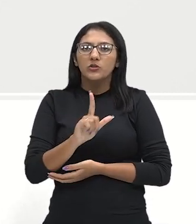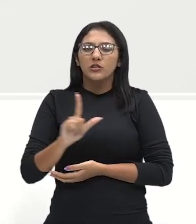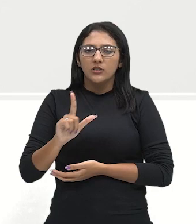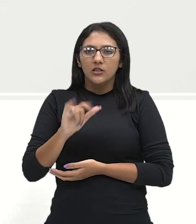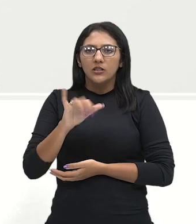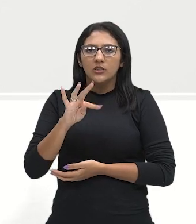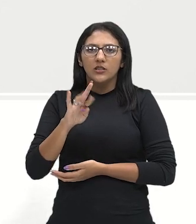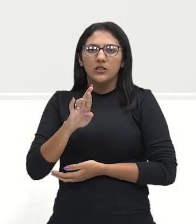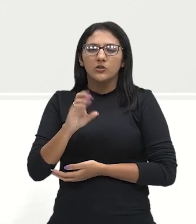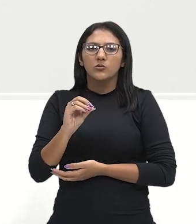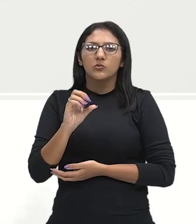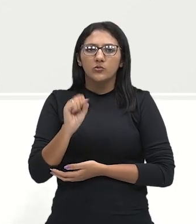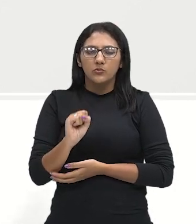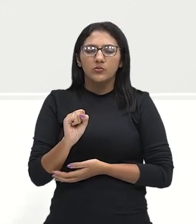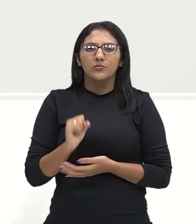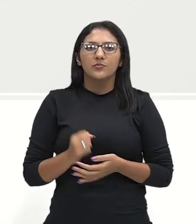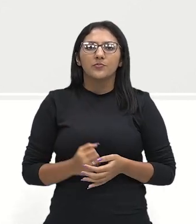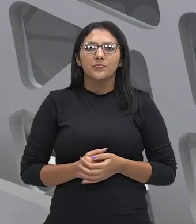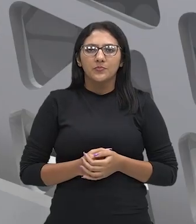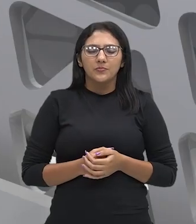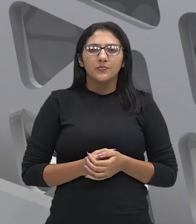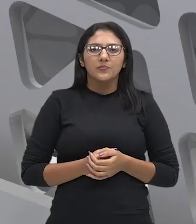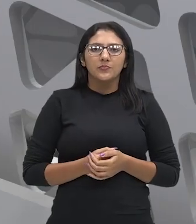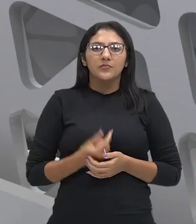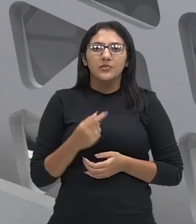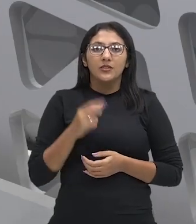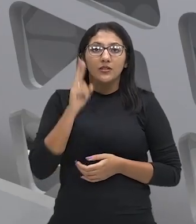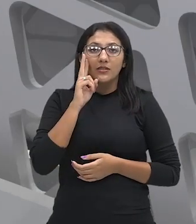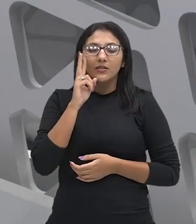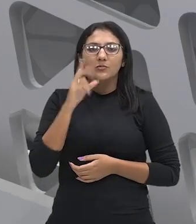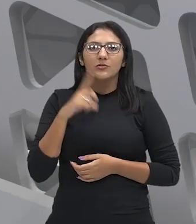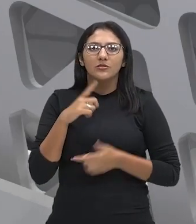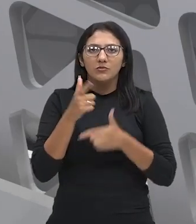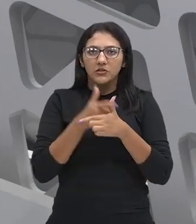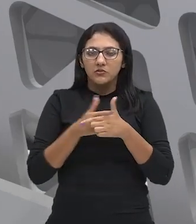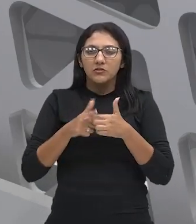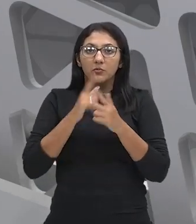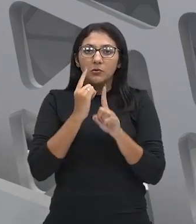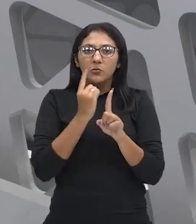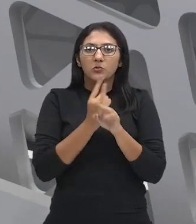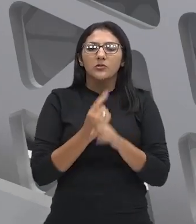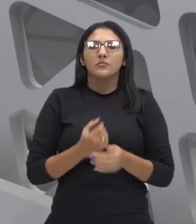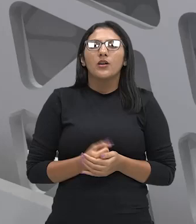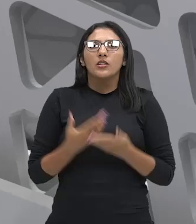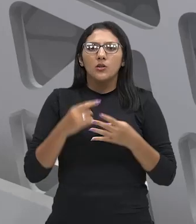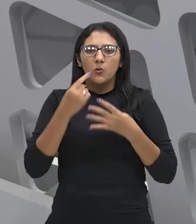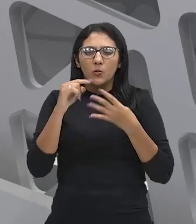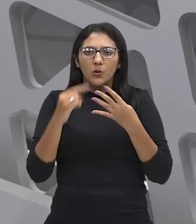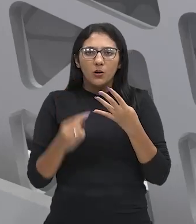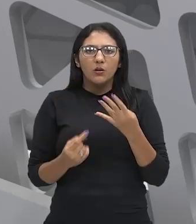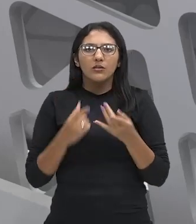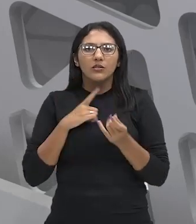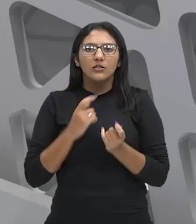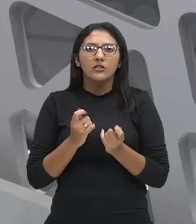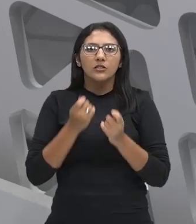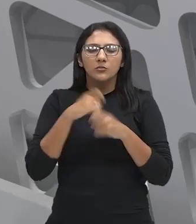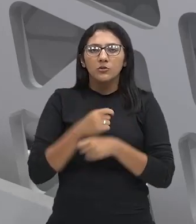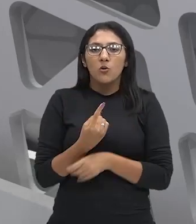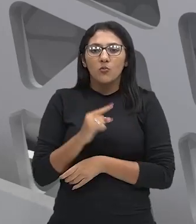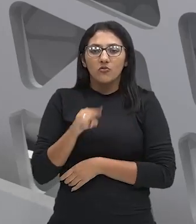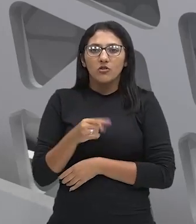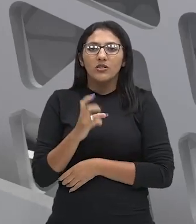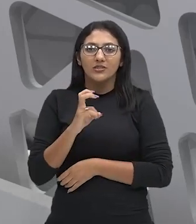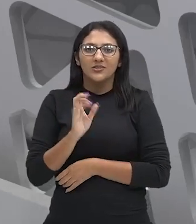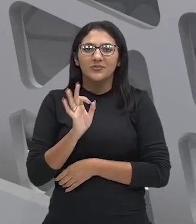1,5 litros, tá legal? Porque a gente fez aí a divisão e encontramos 1,5. Então, cada recipiente deve conter 1,5